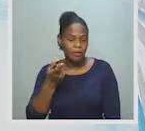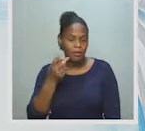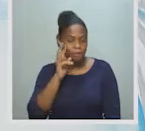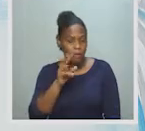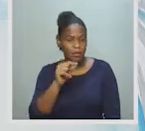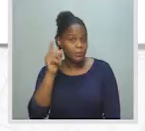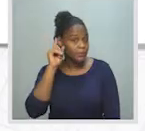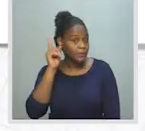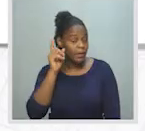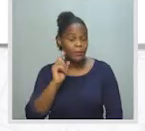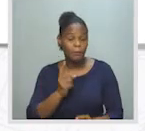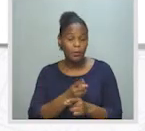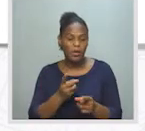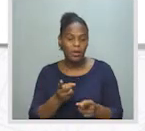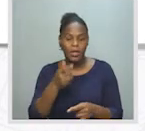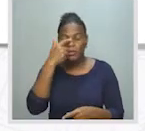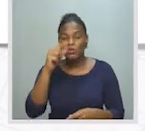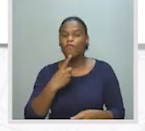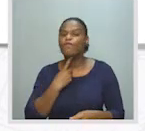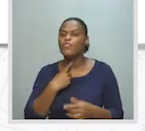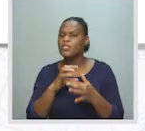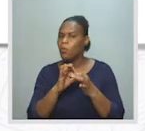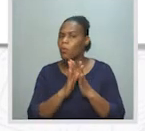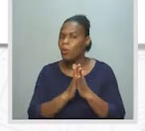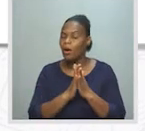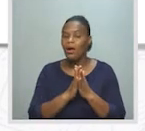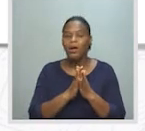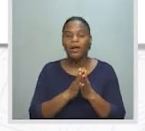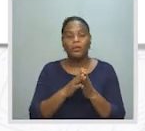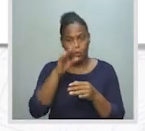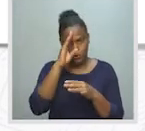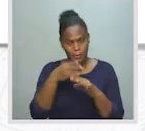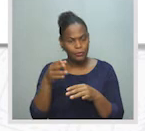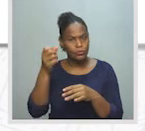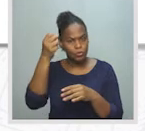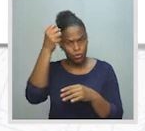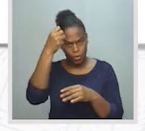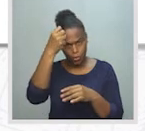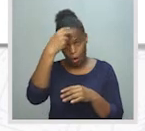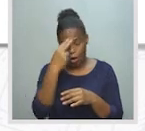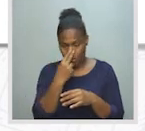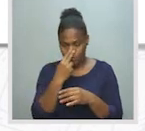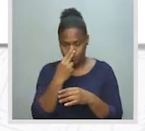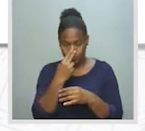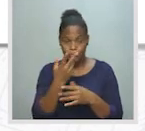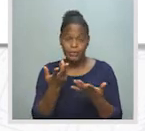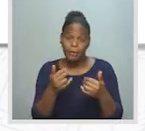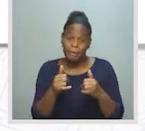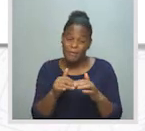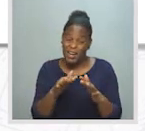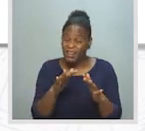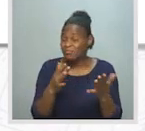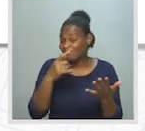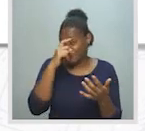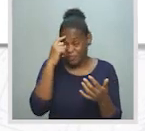muito importante, é que o fanatismo religioso é um dado histórico inquestionável,